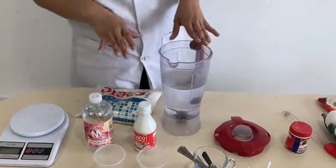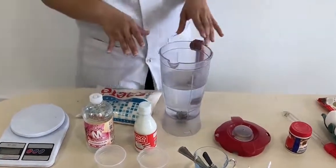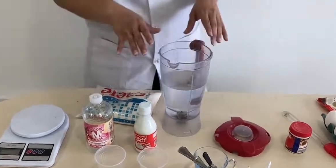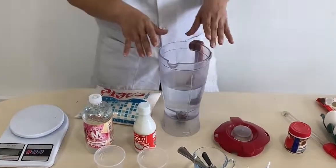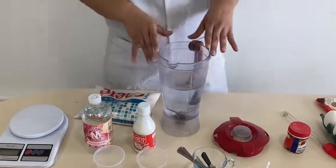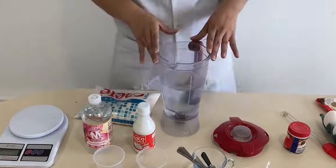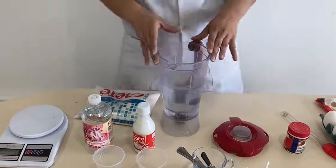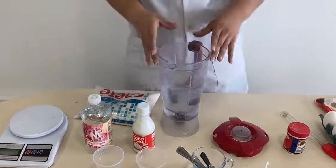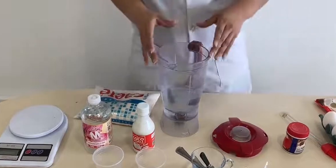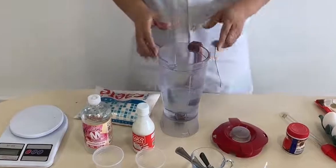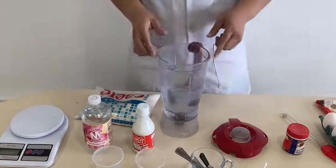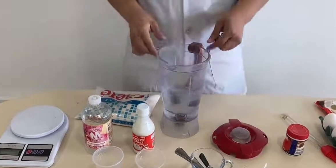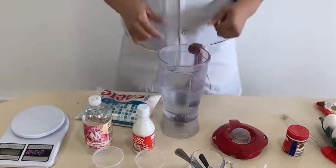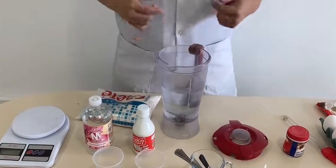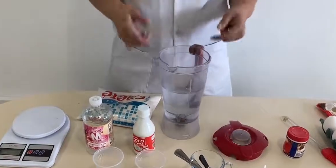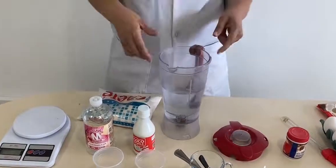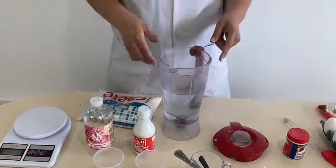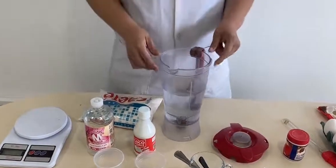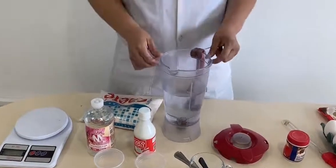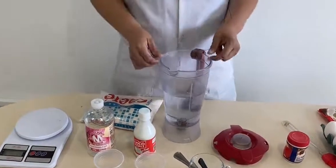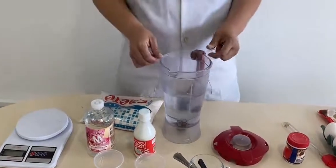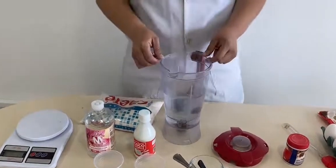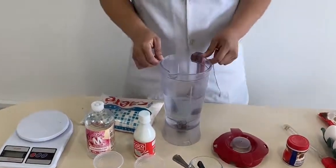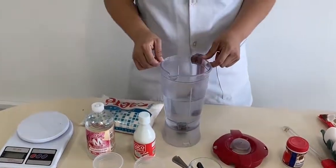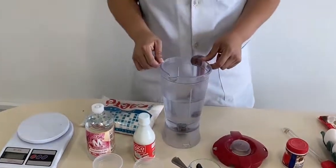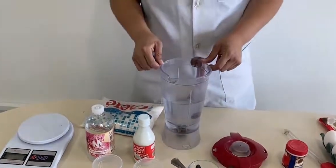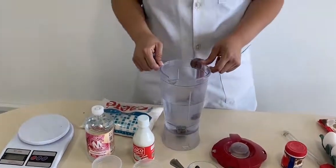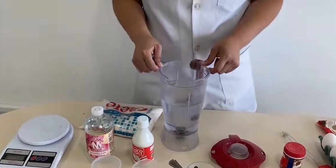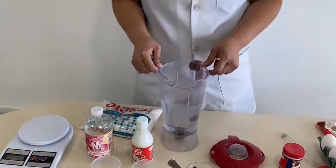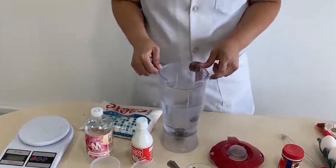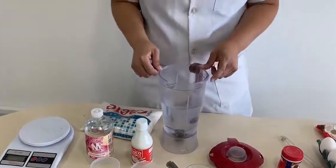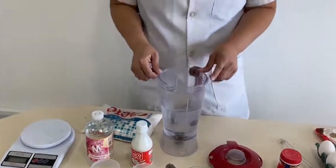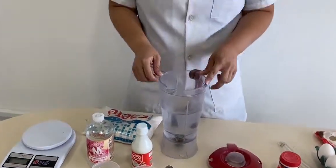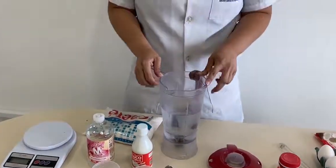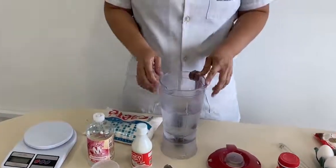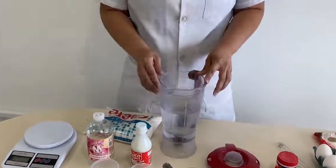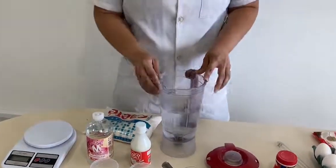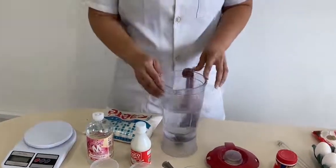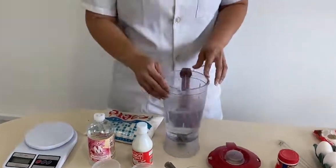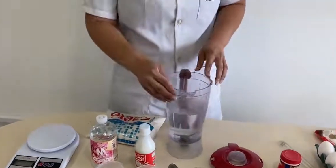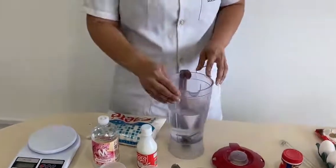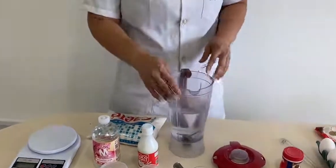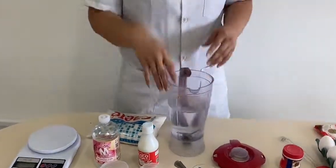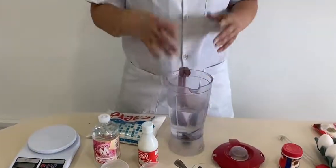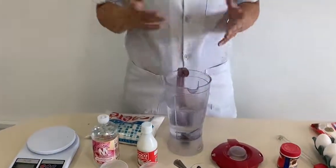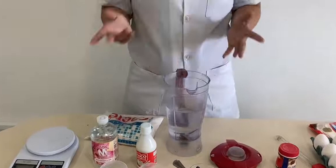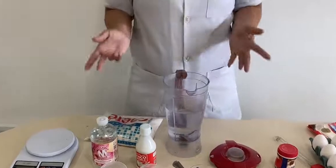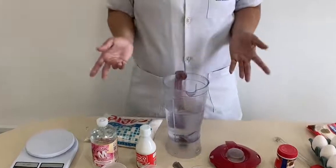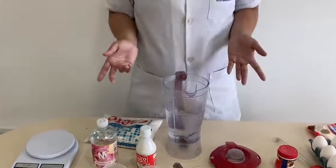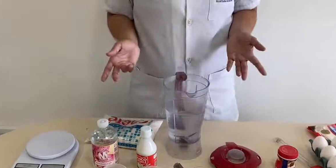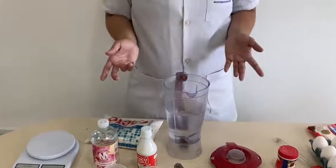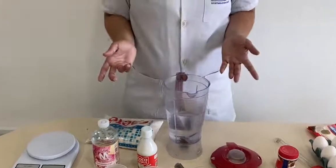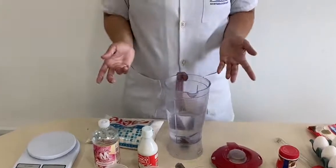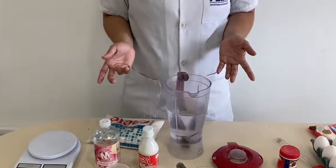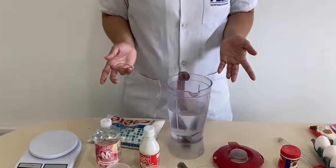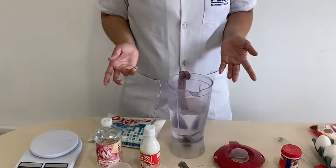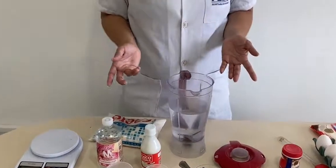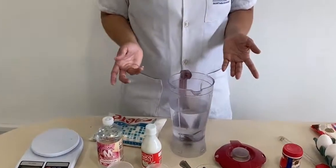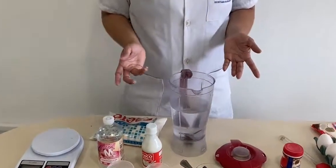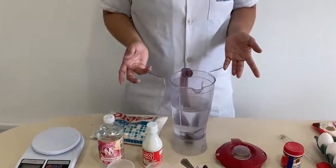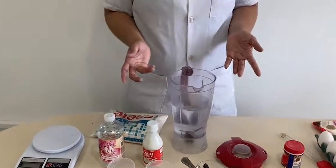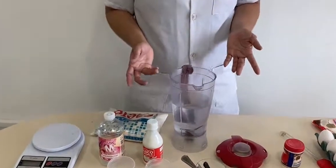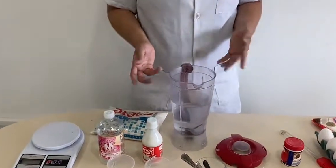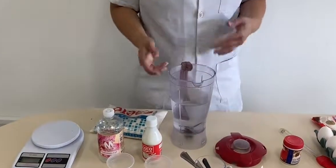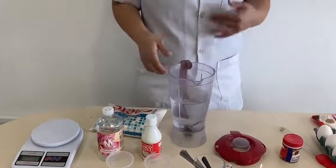né? E aí eu vou falar sobre o quê? Medidas de capacidade, né? E aí a Pro trouxe uma coisa que a maioria de vocês aí